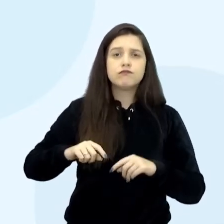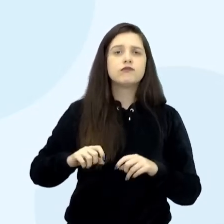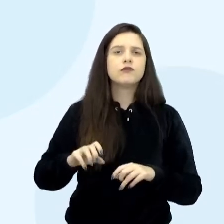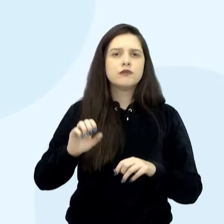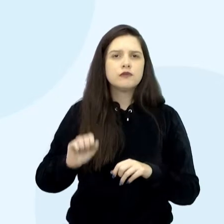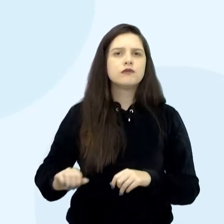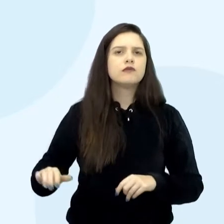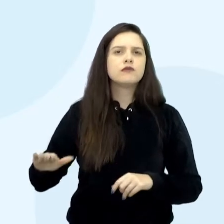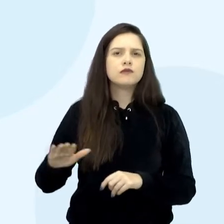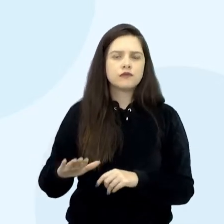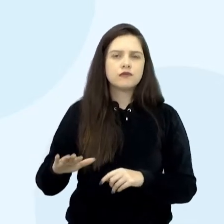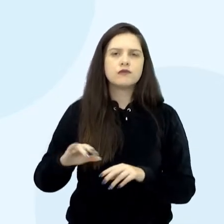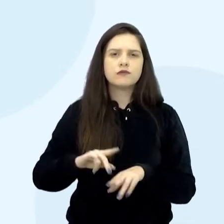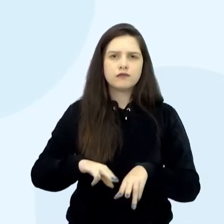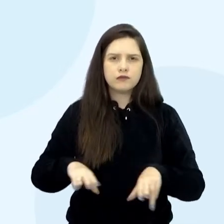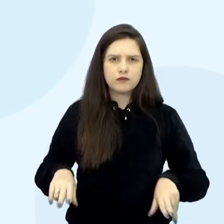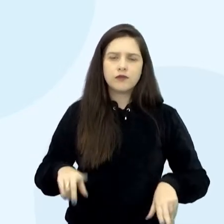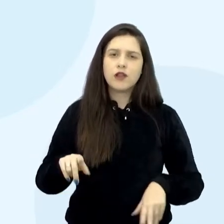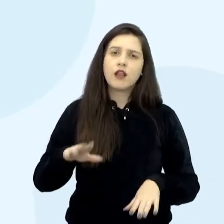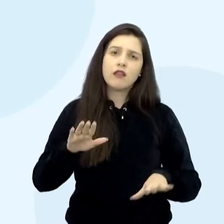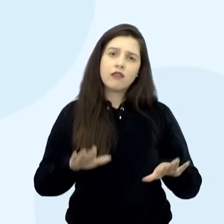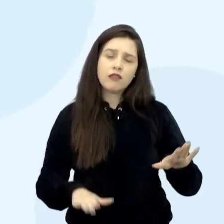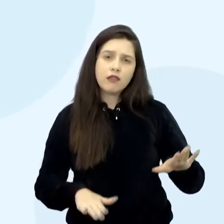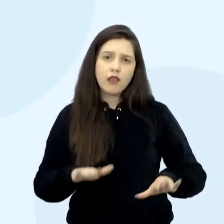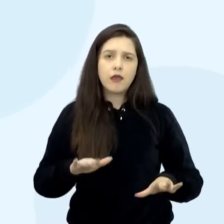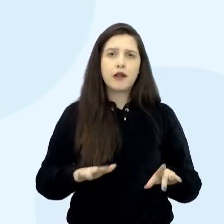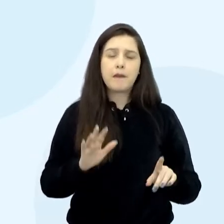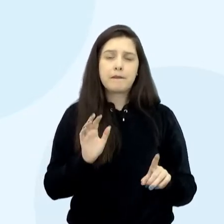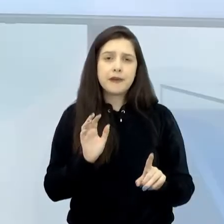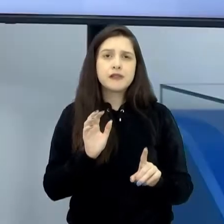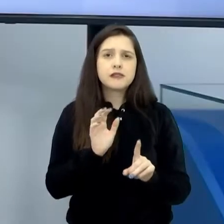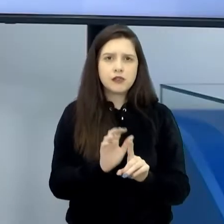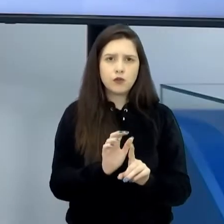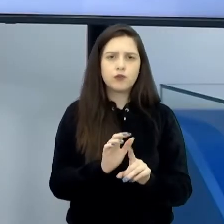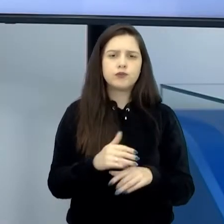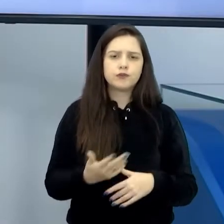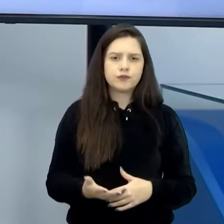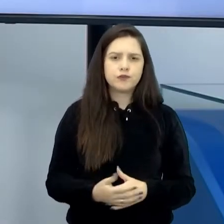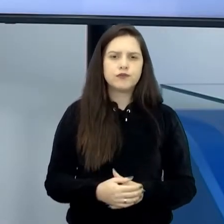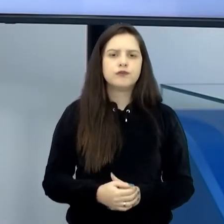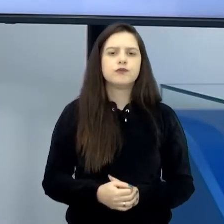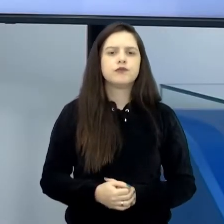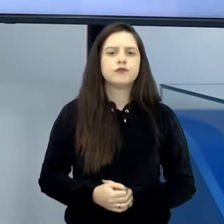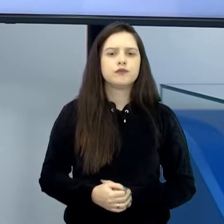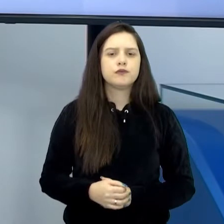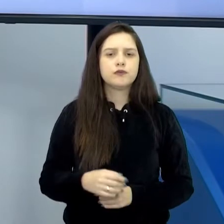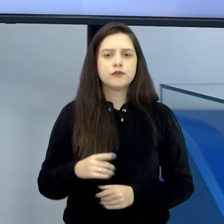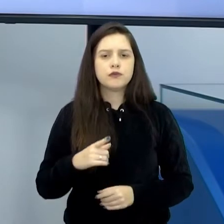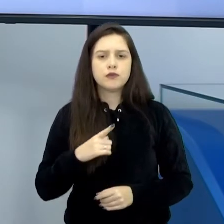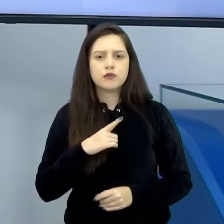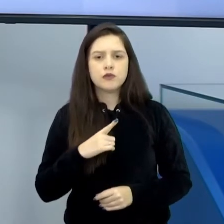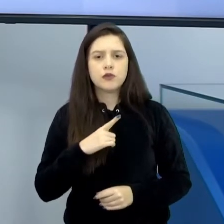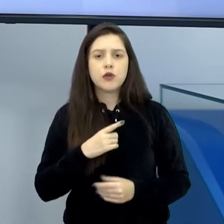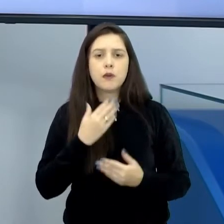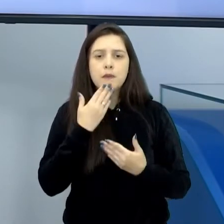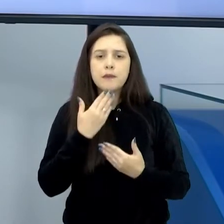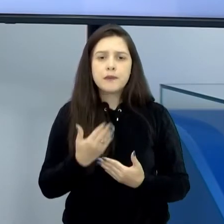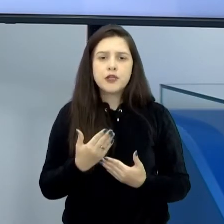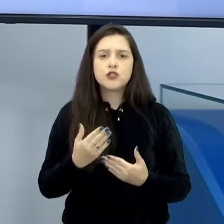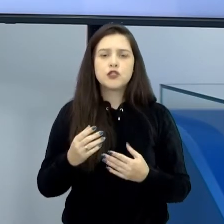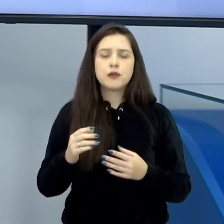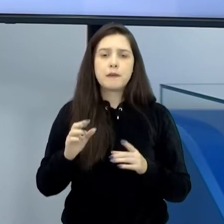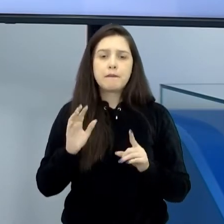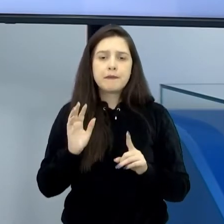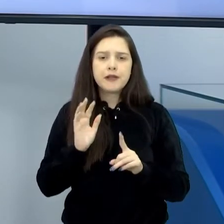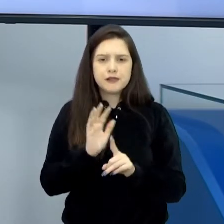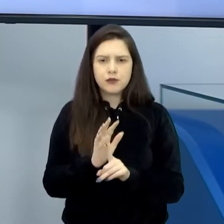estado gasoso, porque até mesmo não tem como eu medir pressão, né, de íons e não tem como eu medir pressão de sólidos,